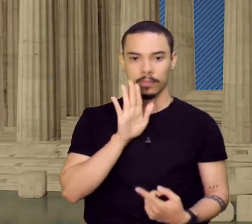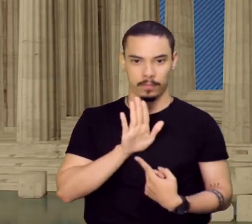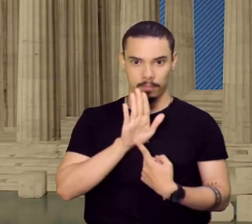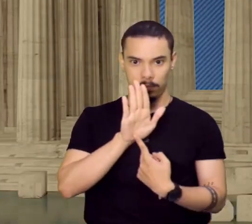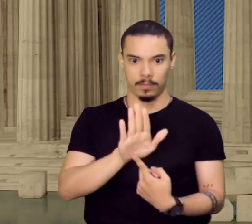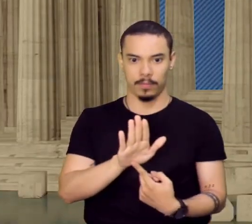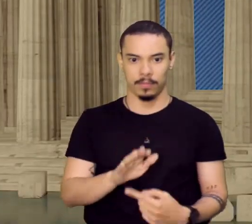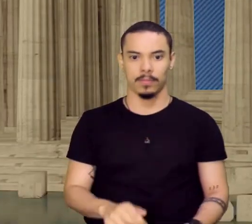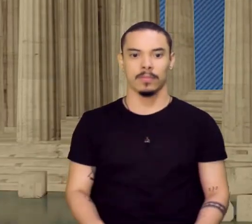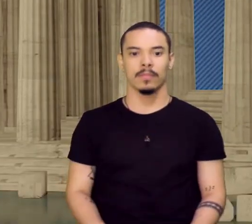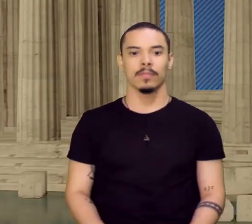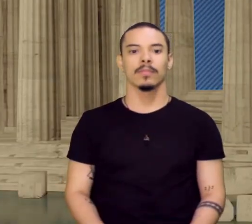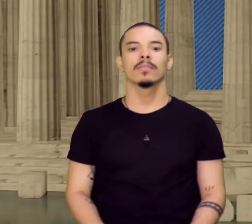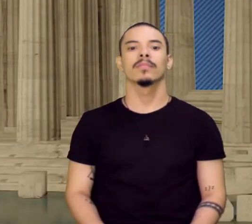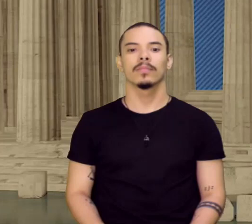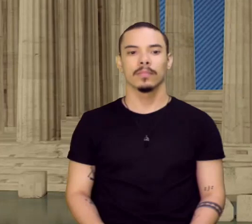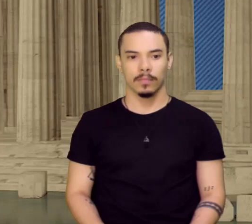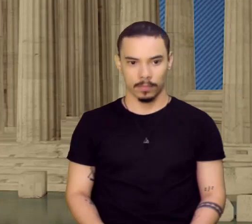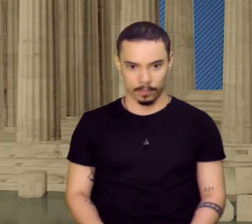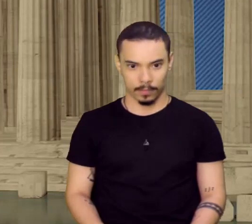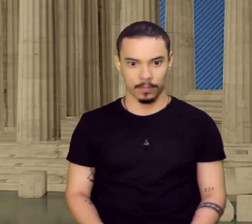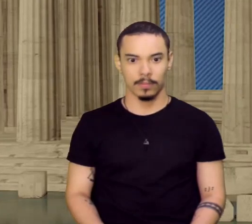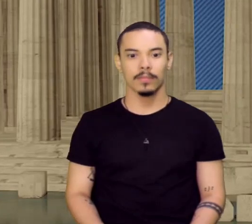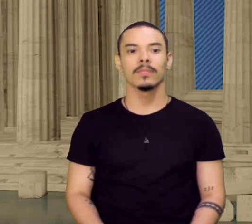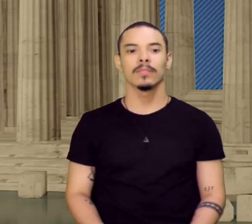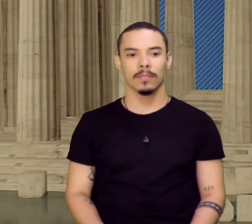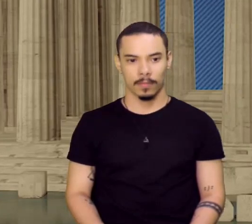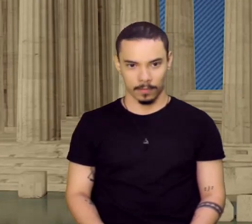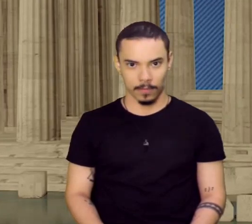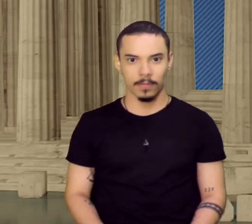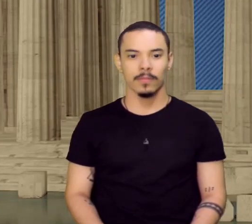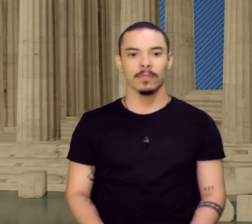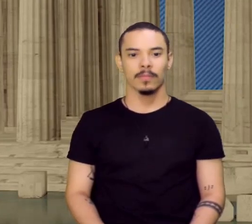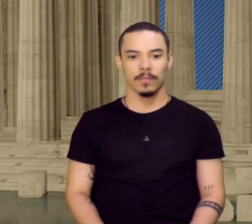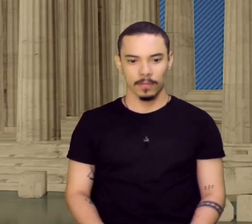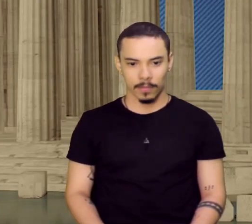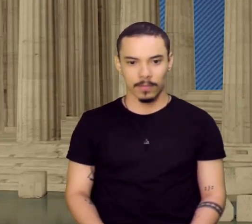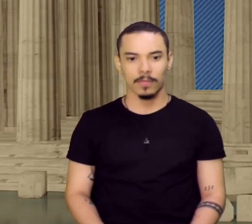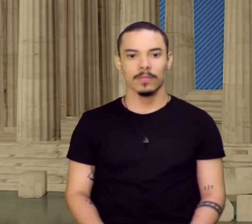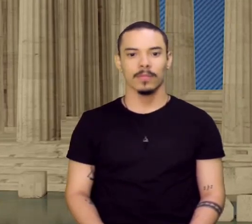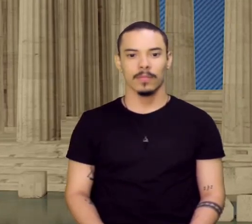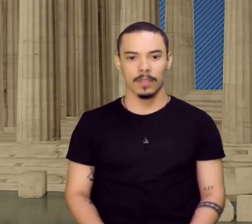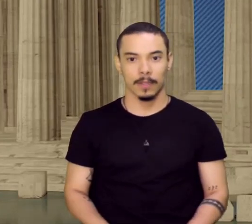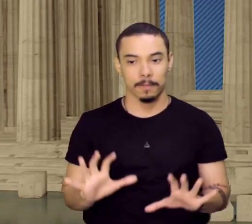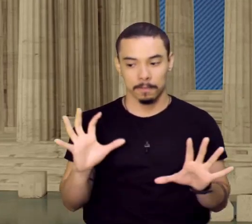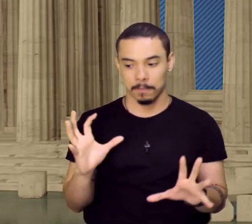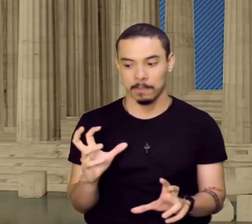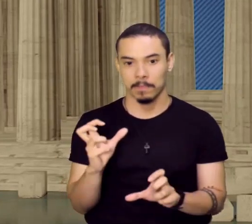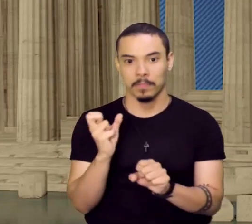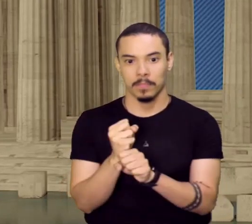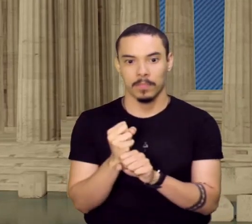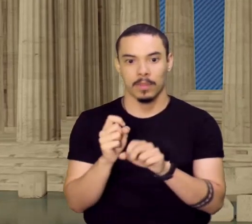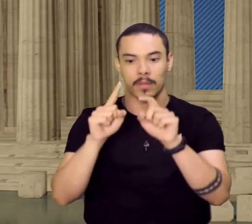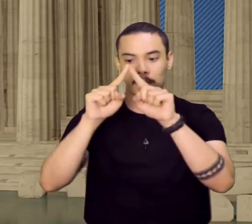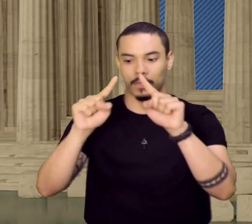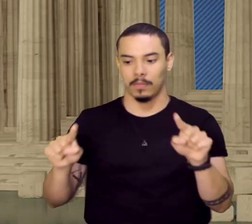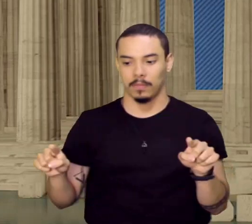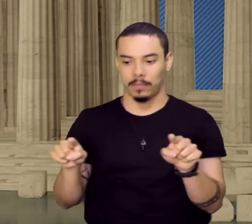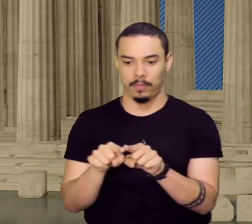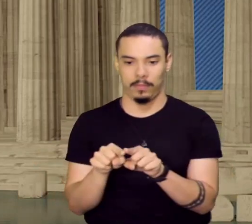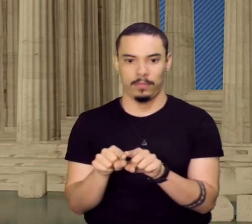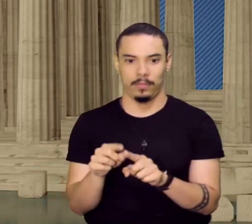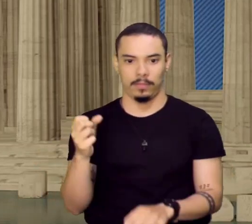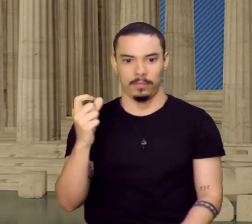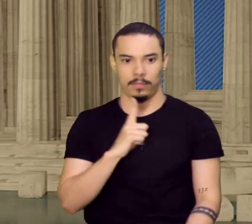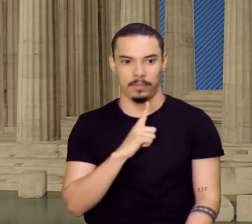aí. Estou fazendo o formato, acabei de falar dele. A soma, né, das partes ali tem uns